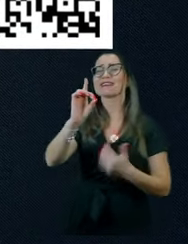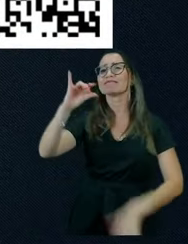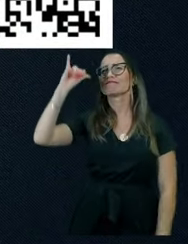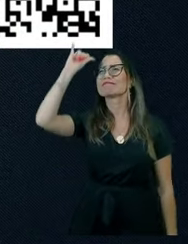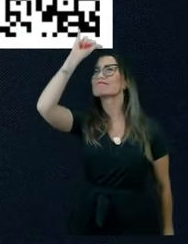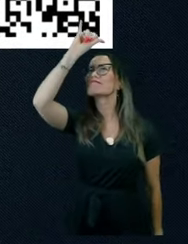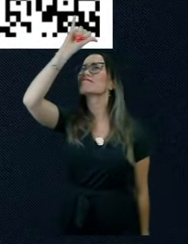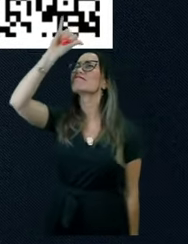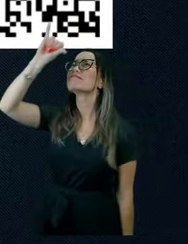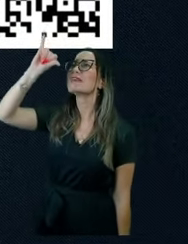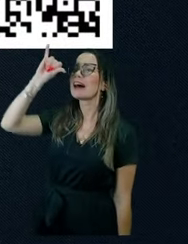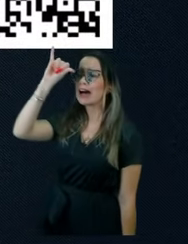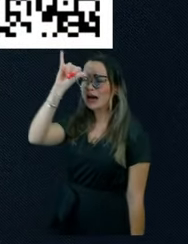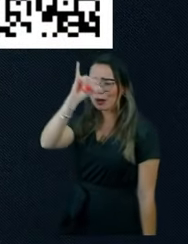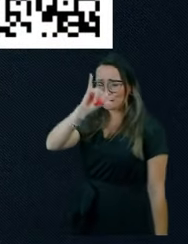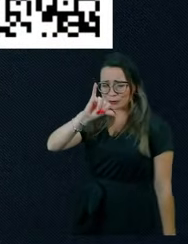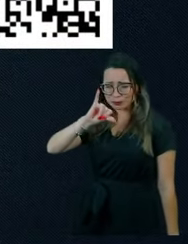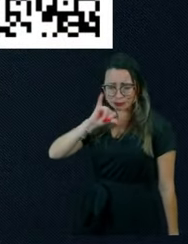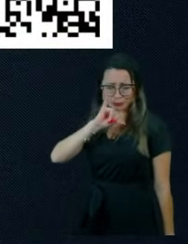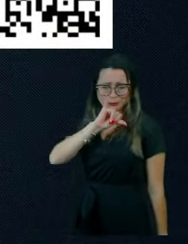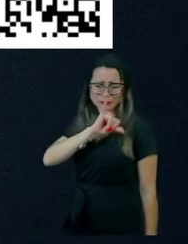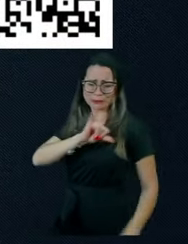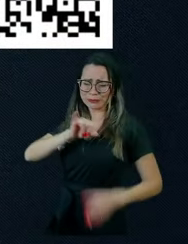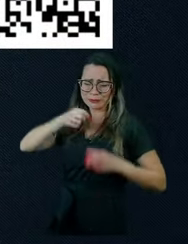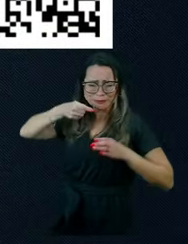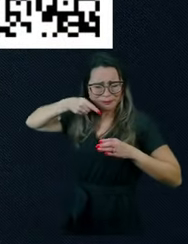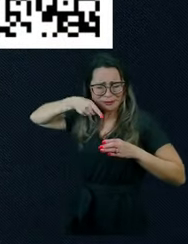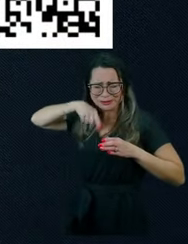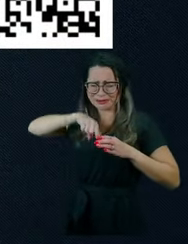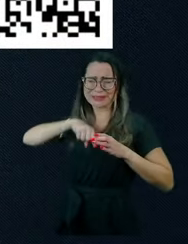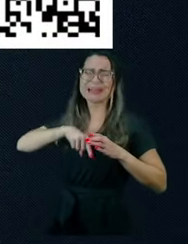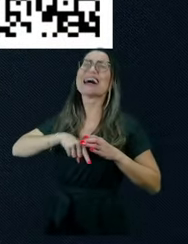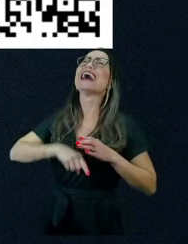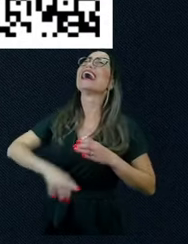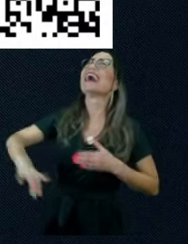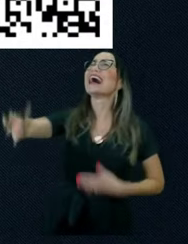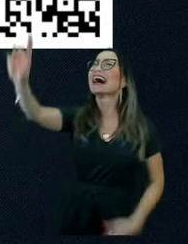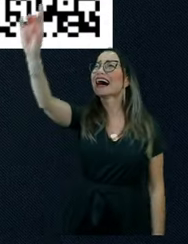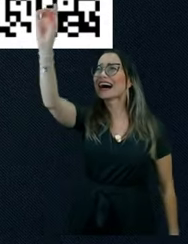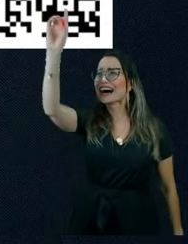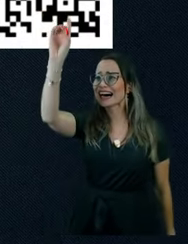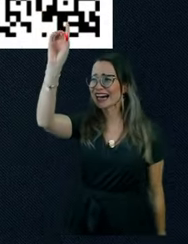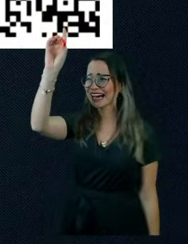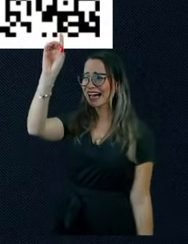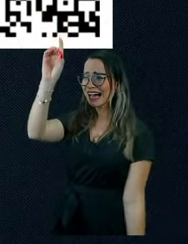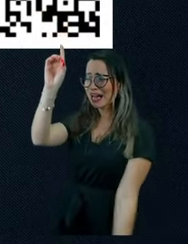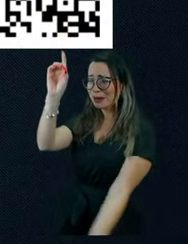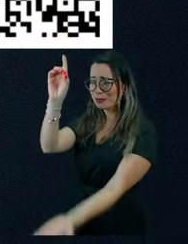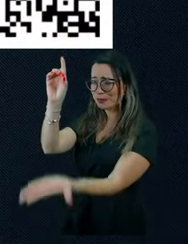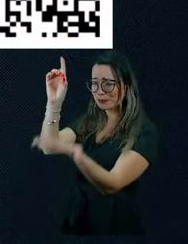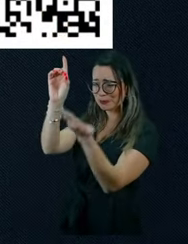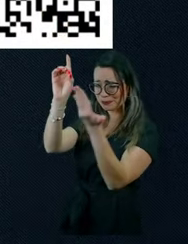mente, mas peço que tua presença.